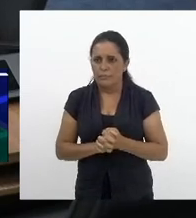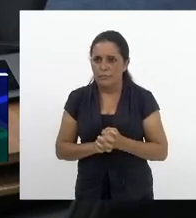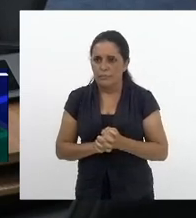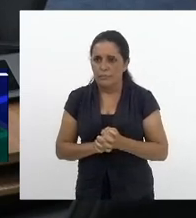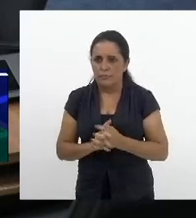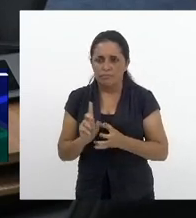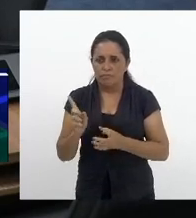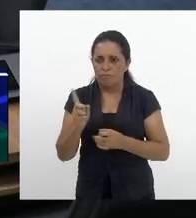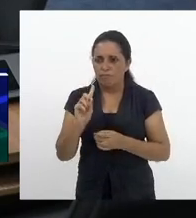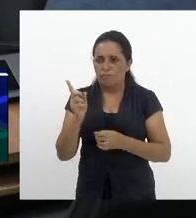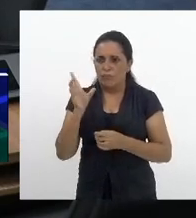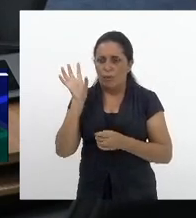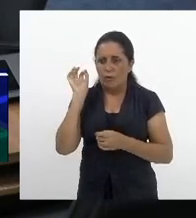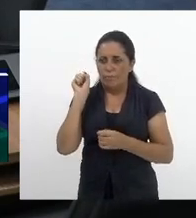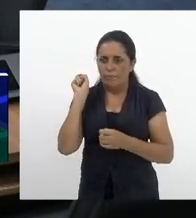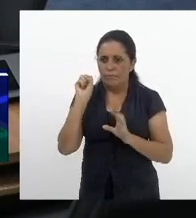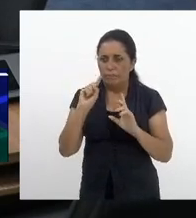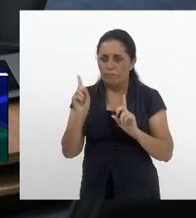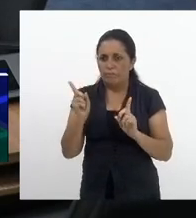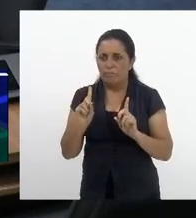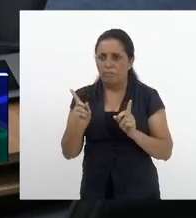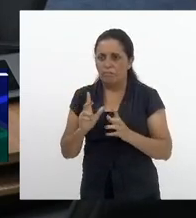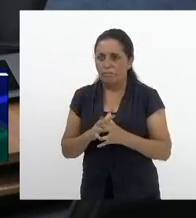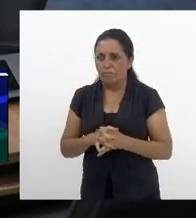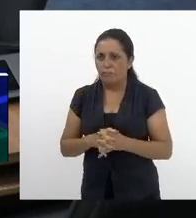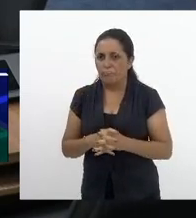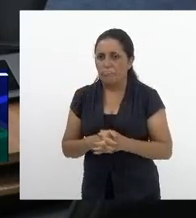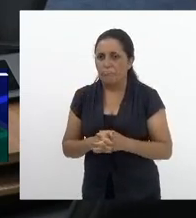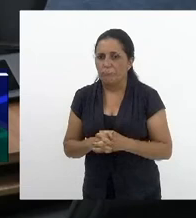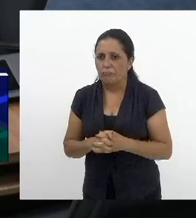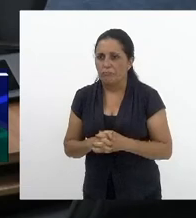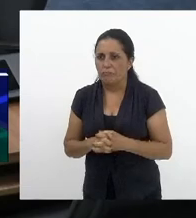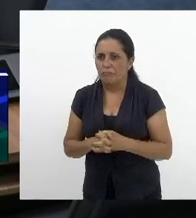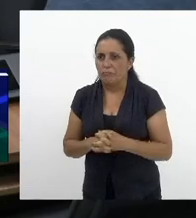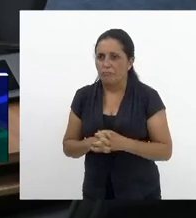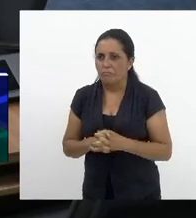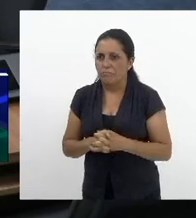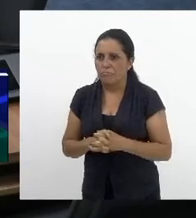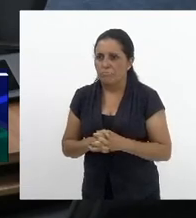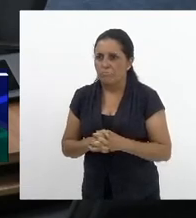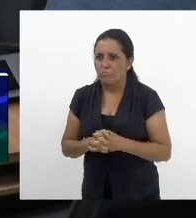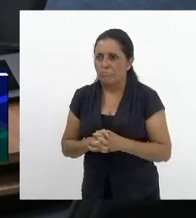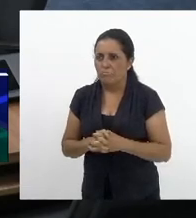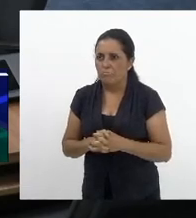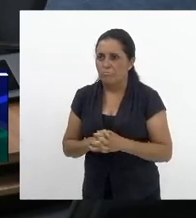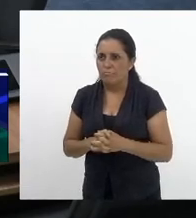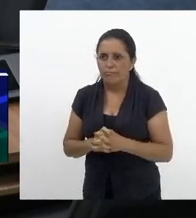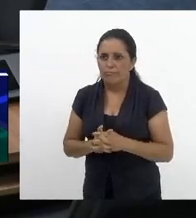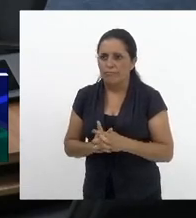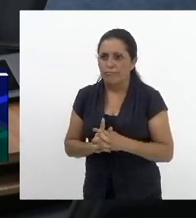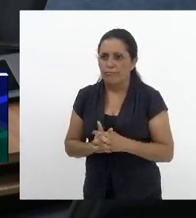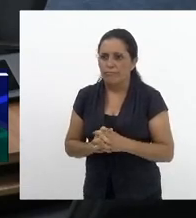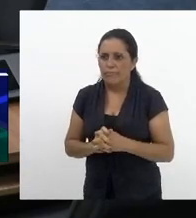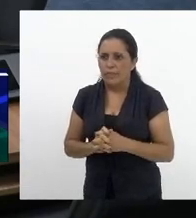Não. Não.